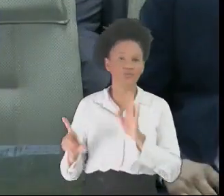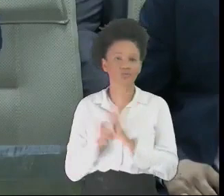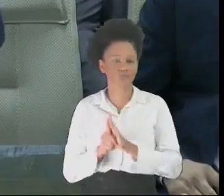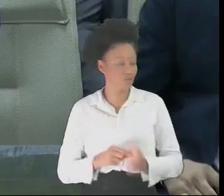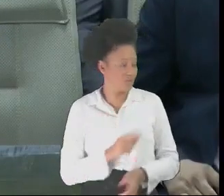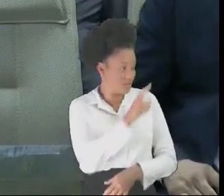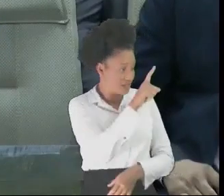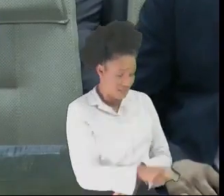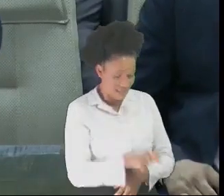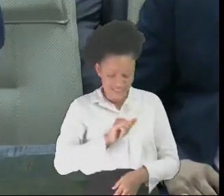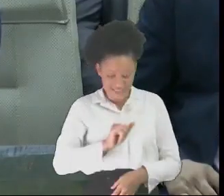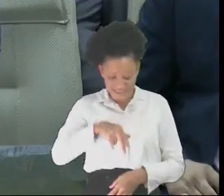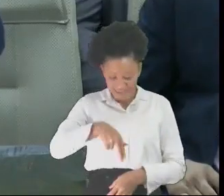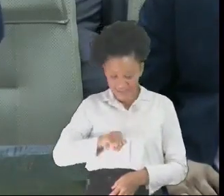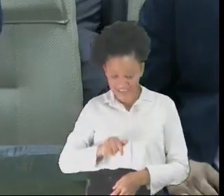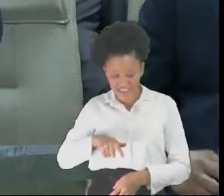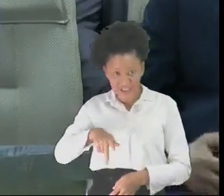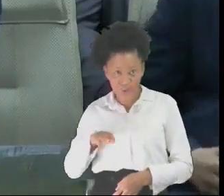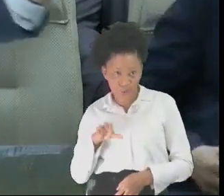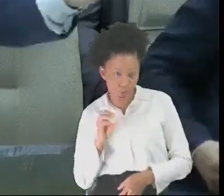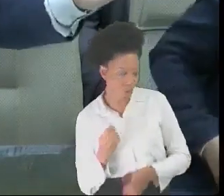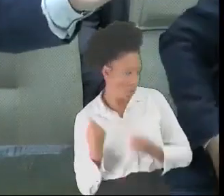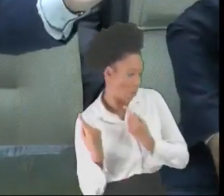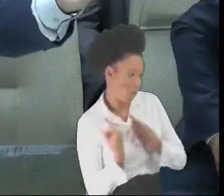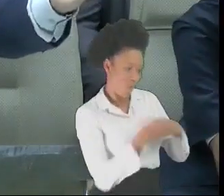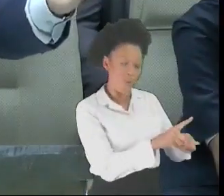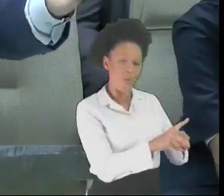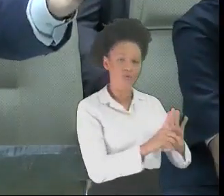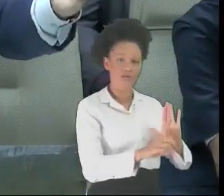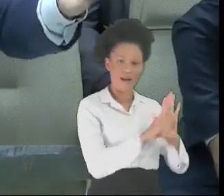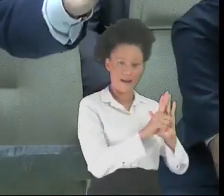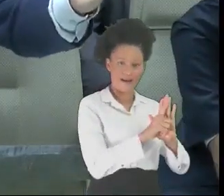é contra a lei ou que é sem lei.